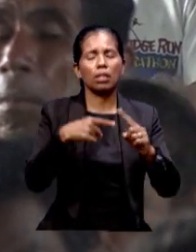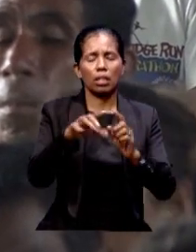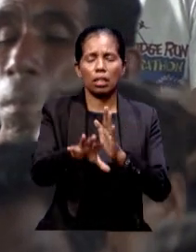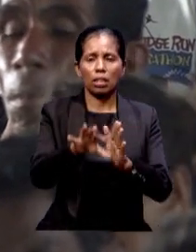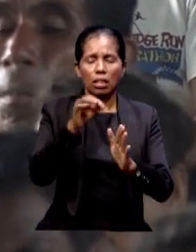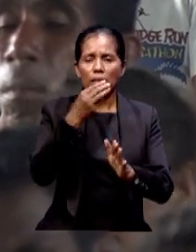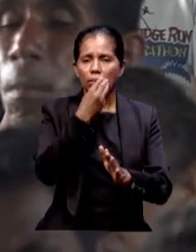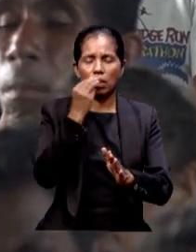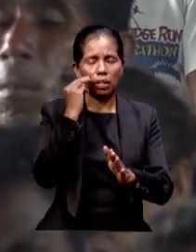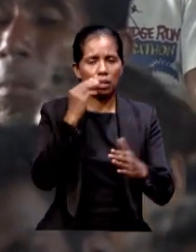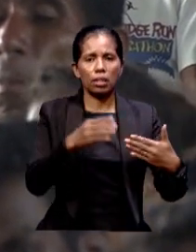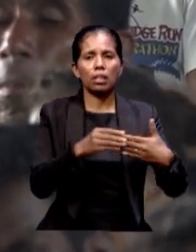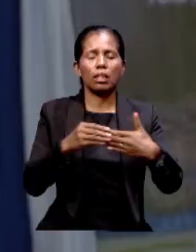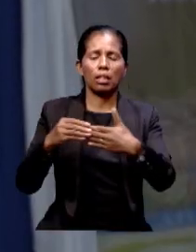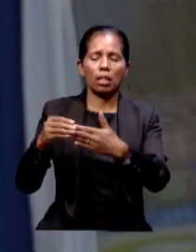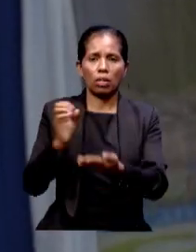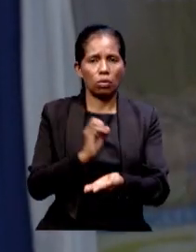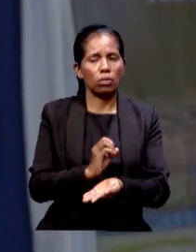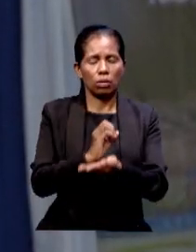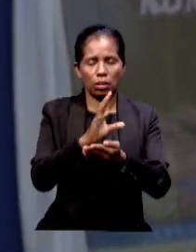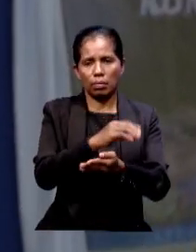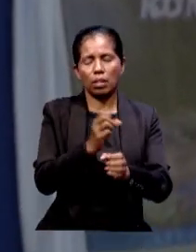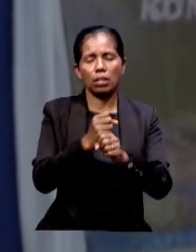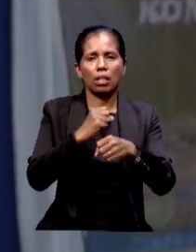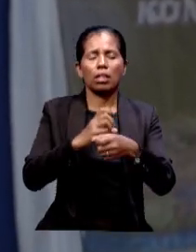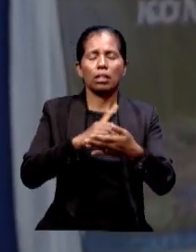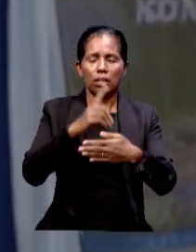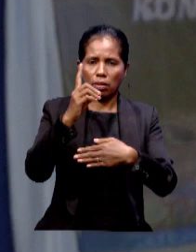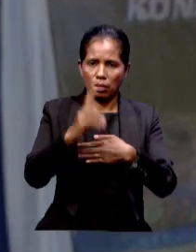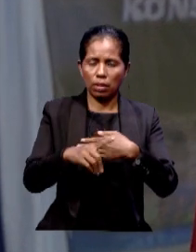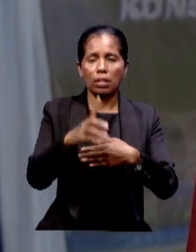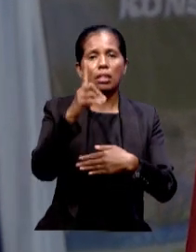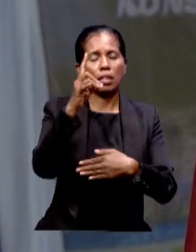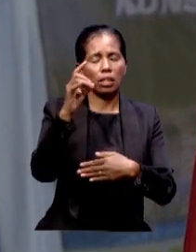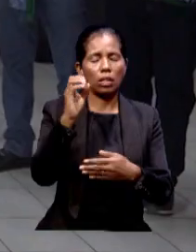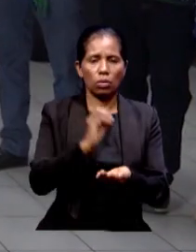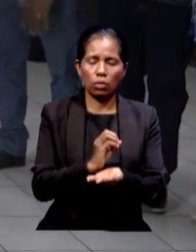Alcatiri lidera GIMS, tama Maria Alcatiri halodet desenvolvimento e capital o ikusi,